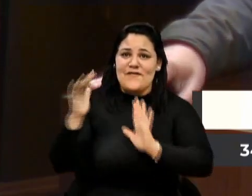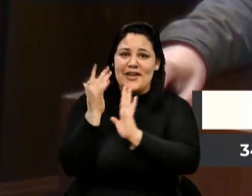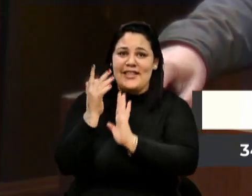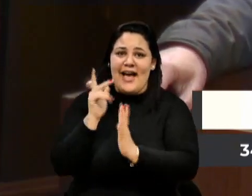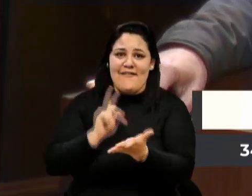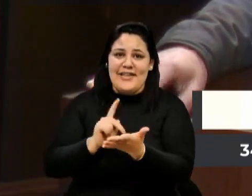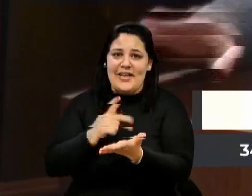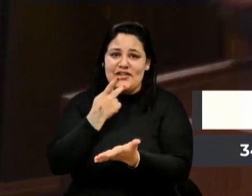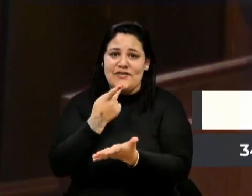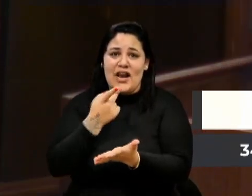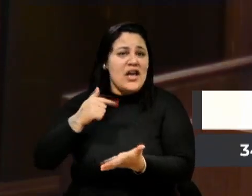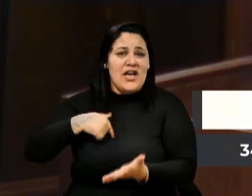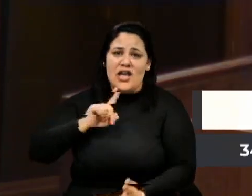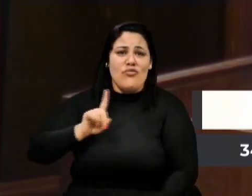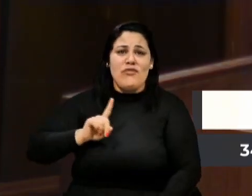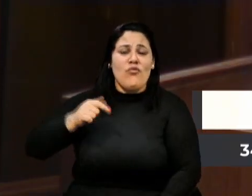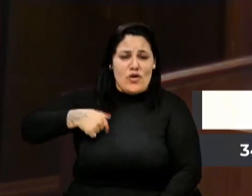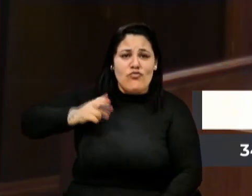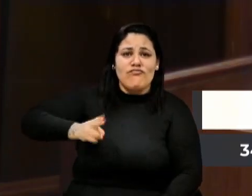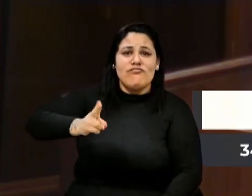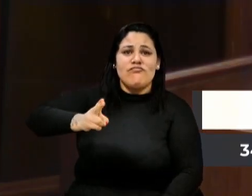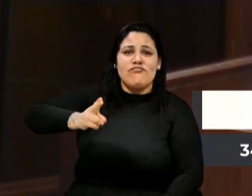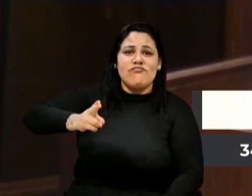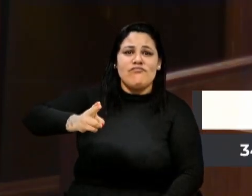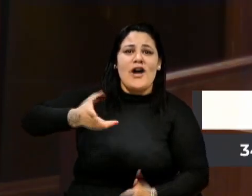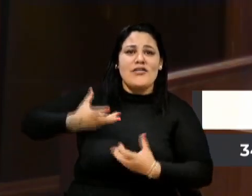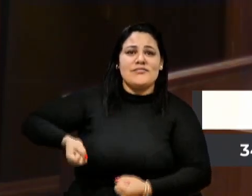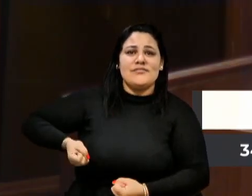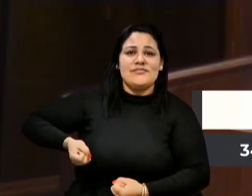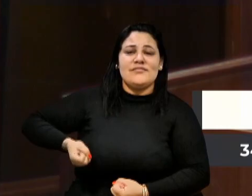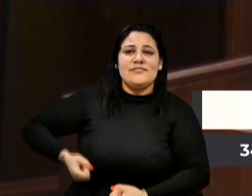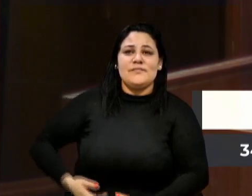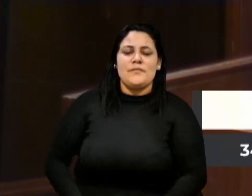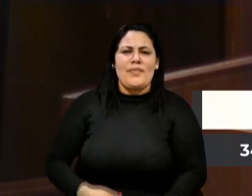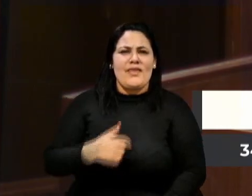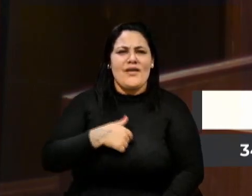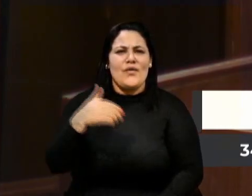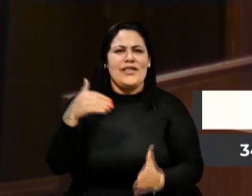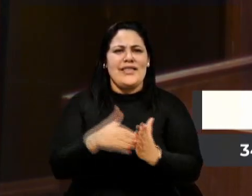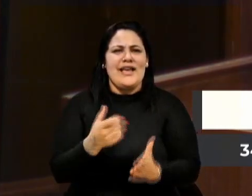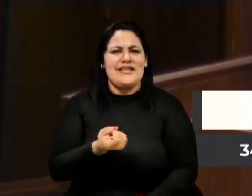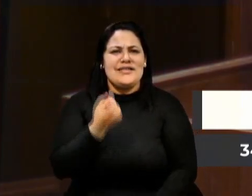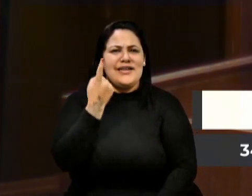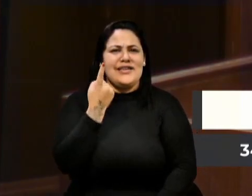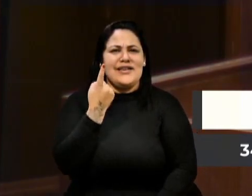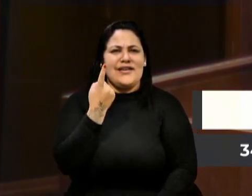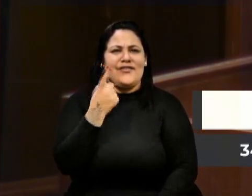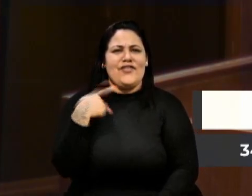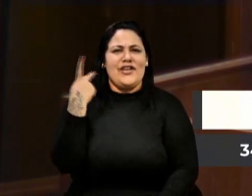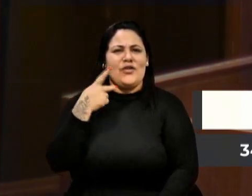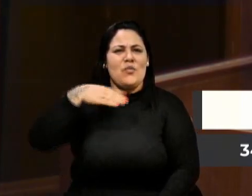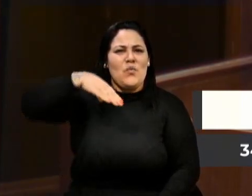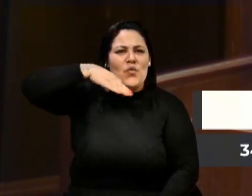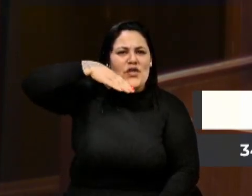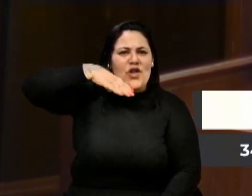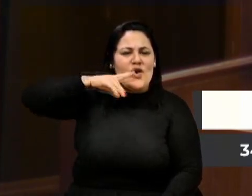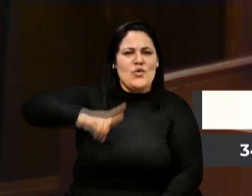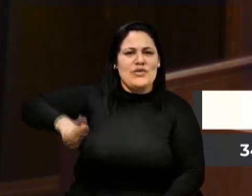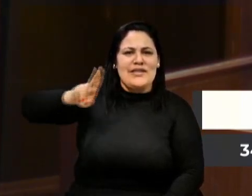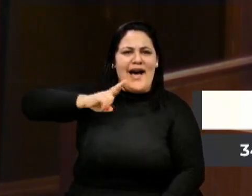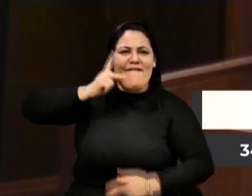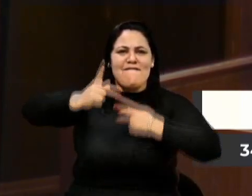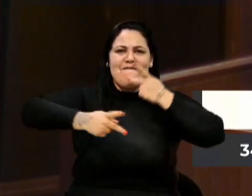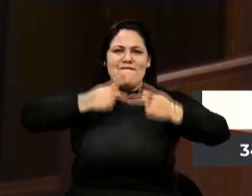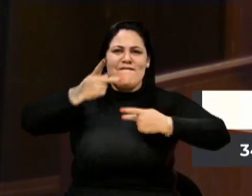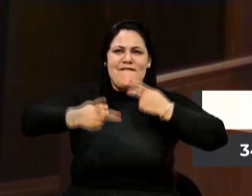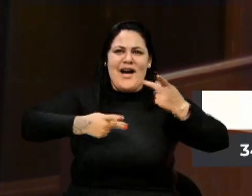manterei. Eu até fiquei um pouco estranhado com o vereador Bortola vir aqui usar expressões como o